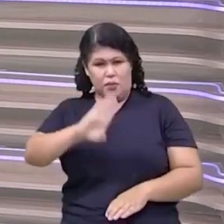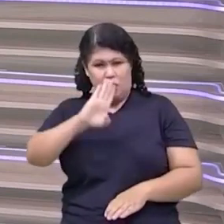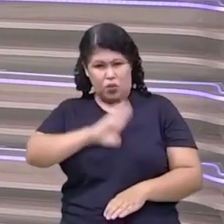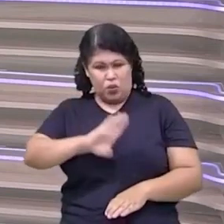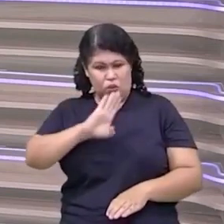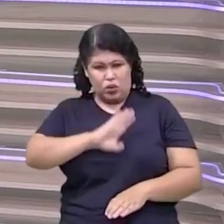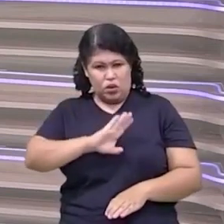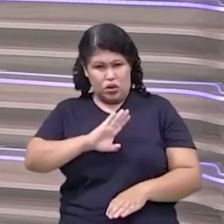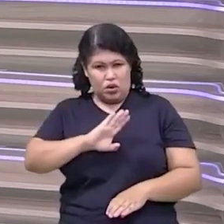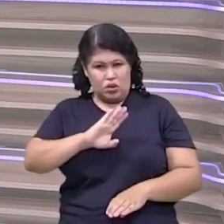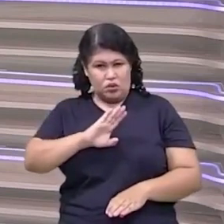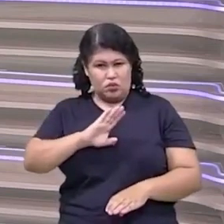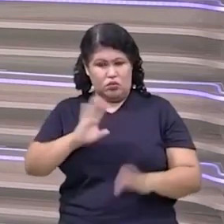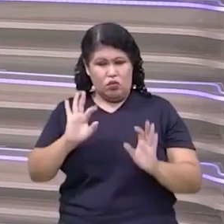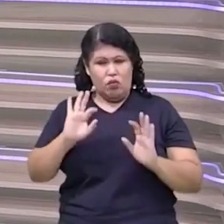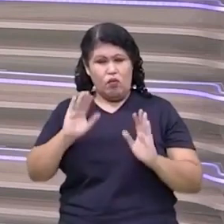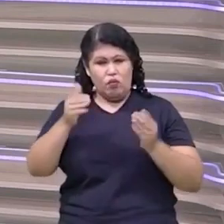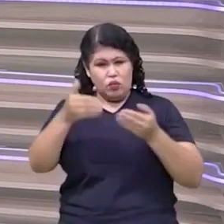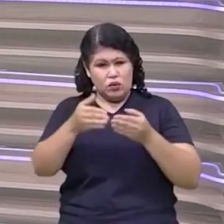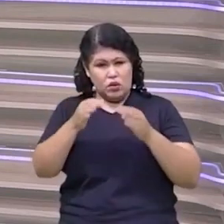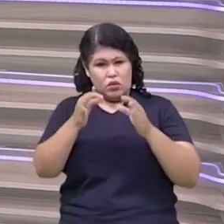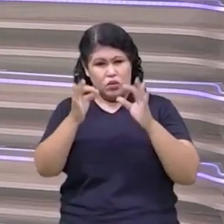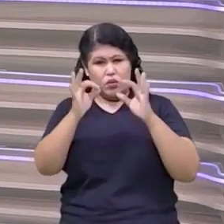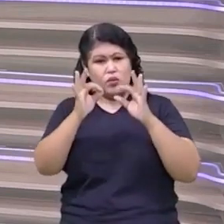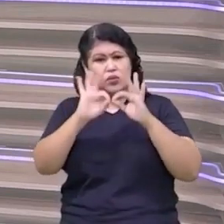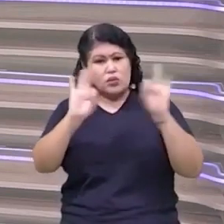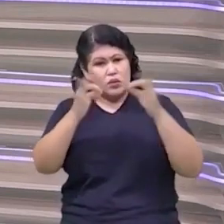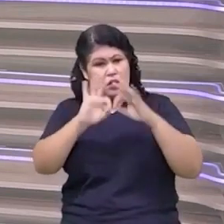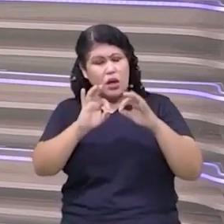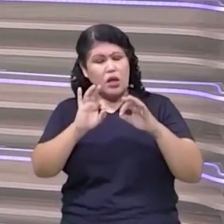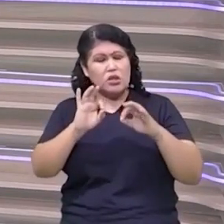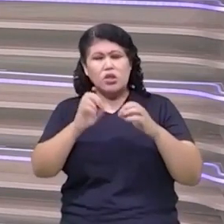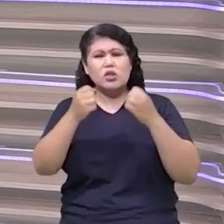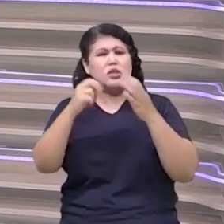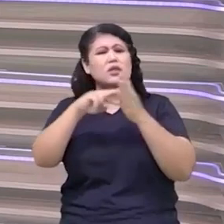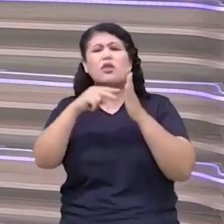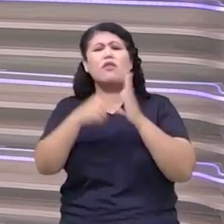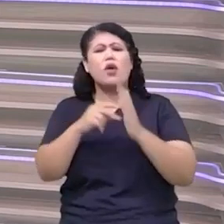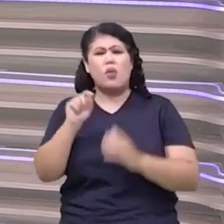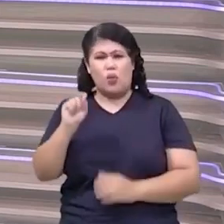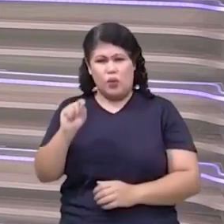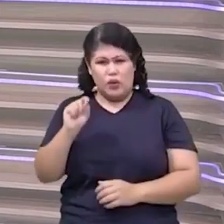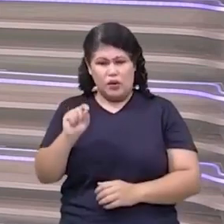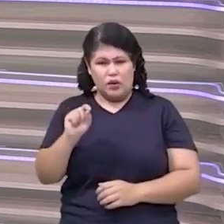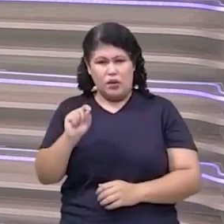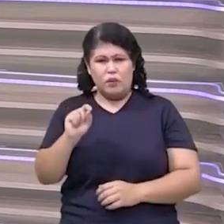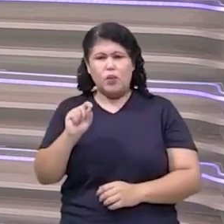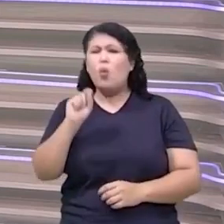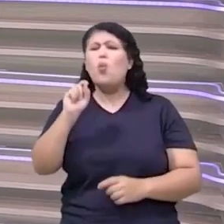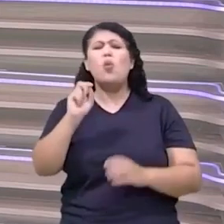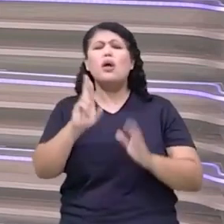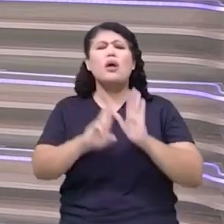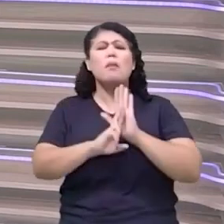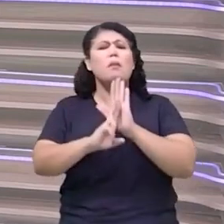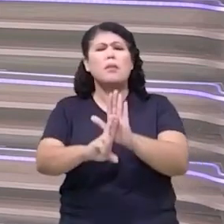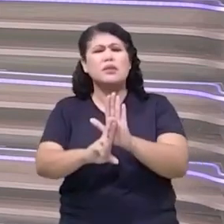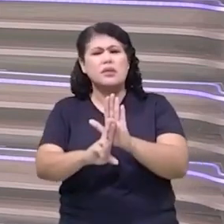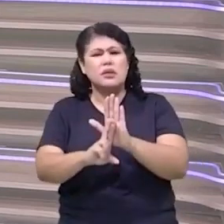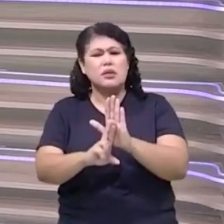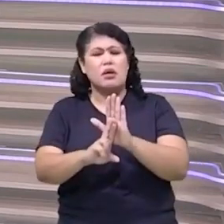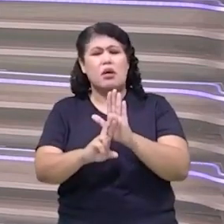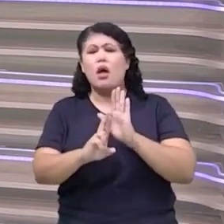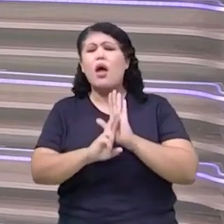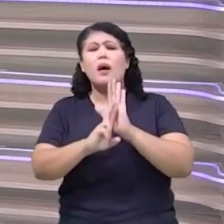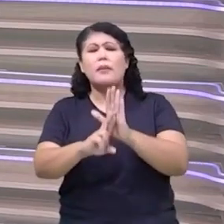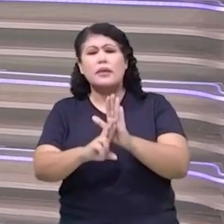quero dizer que representatividade ele tem. Vamos usar dessa forma para ficar mais claro para vocês. Por exemplo, ele está representando ali um substantivo. O